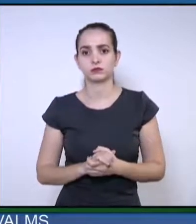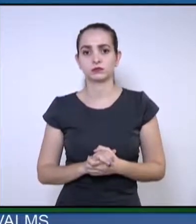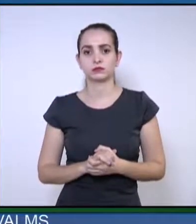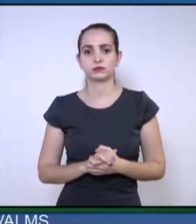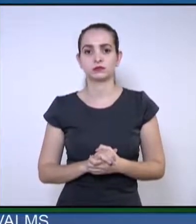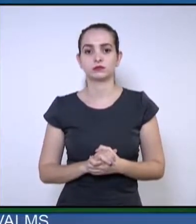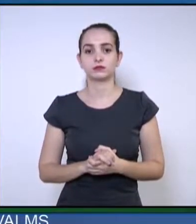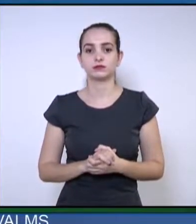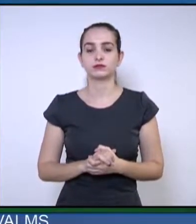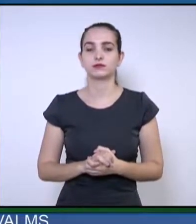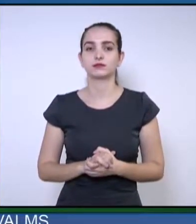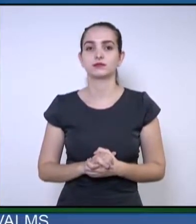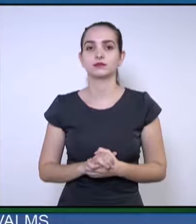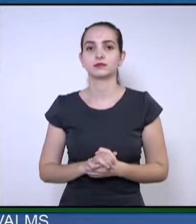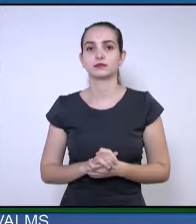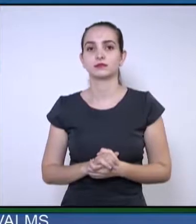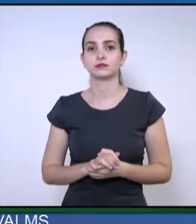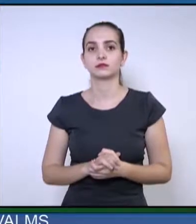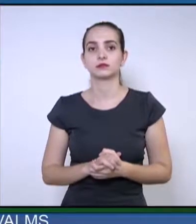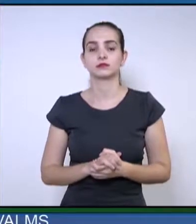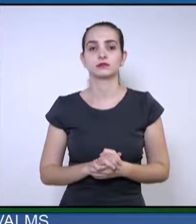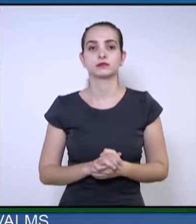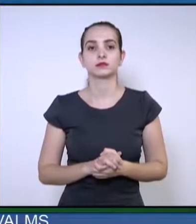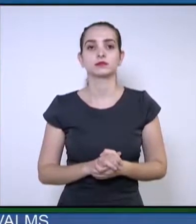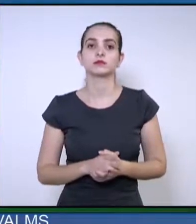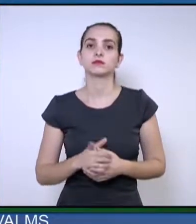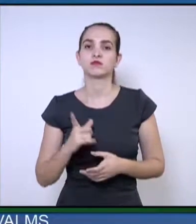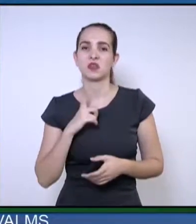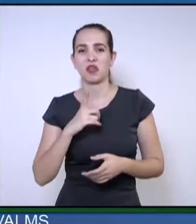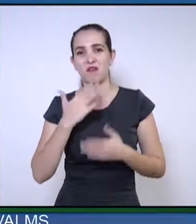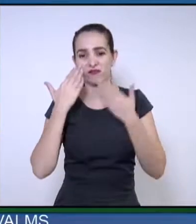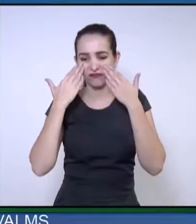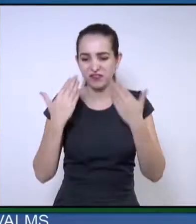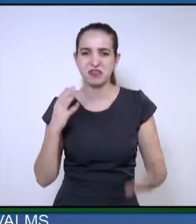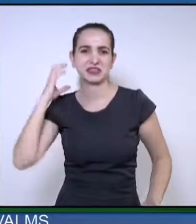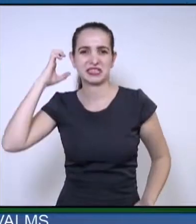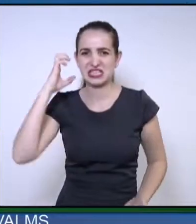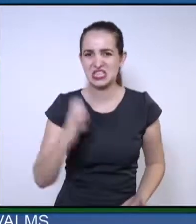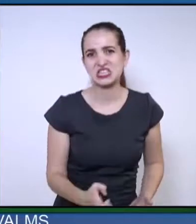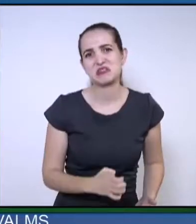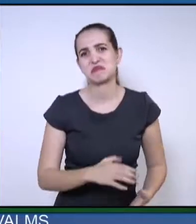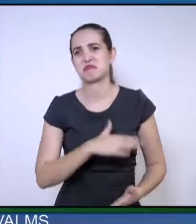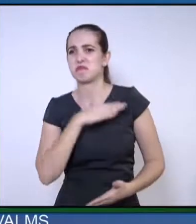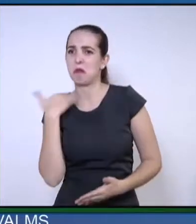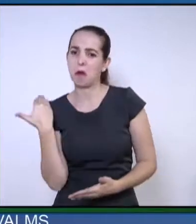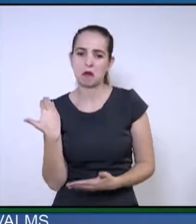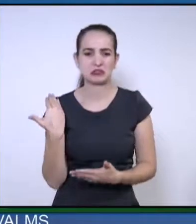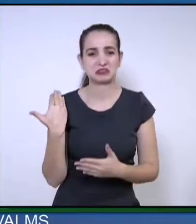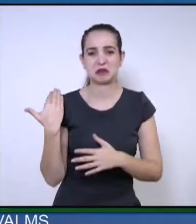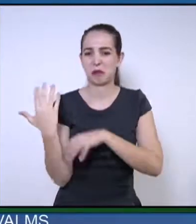de barbárie, de homicídios, de crimes praticados por pessoas